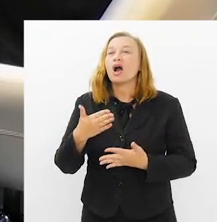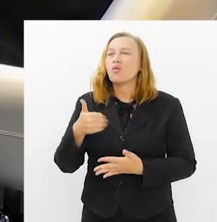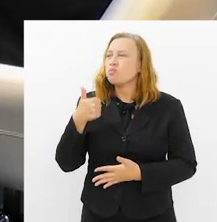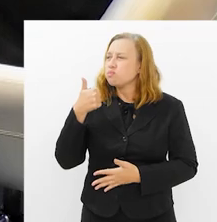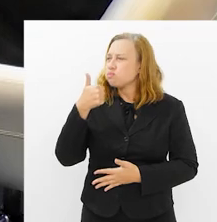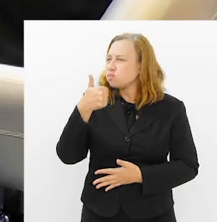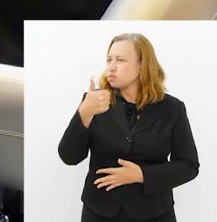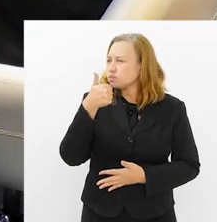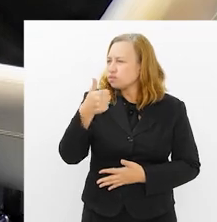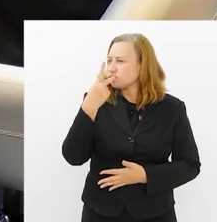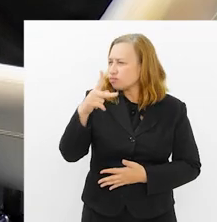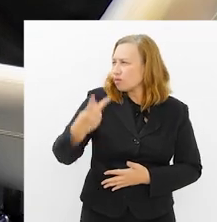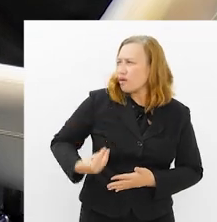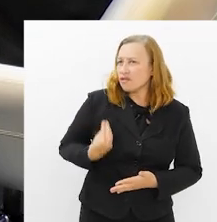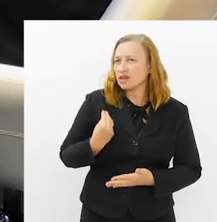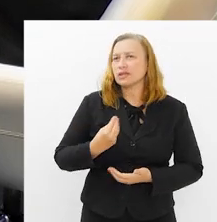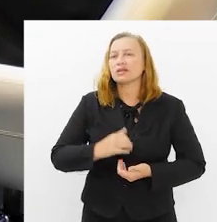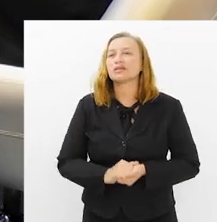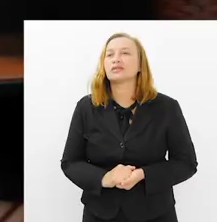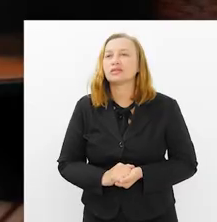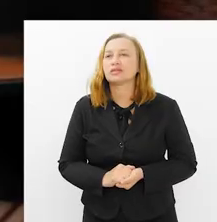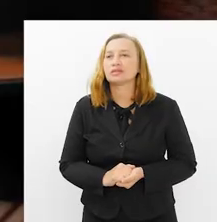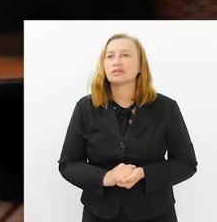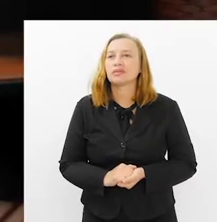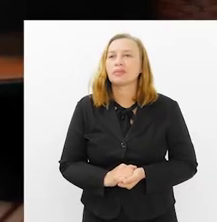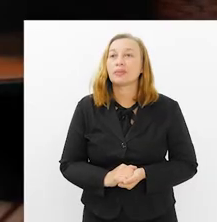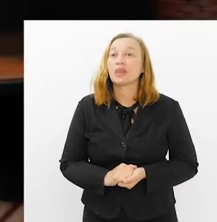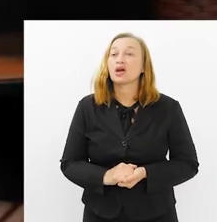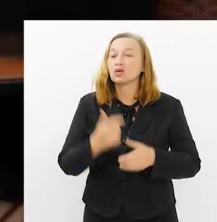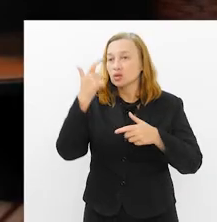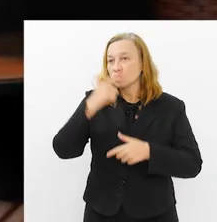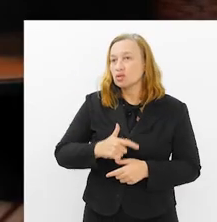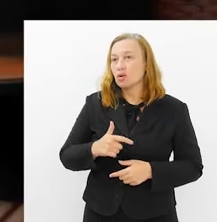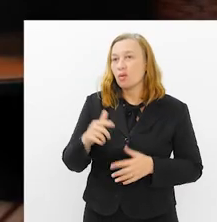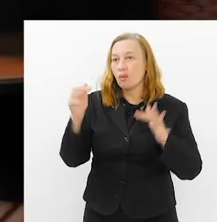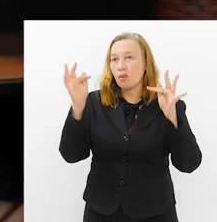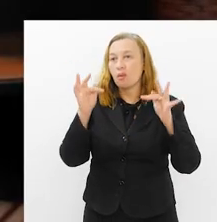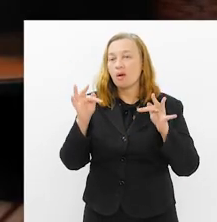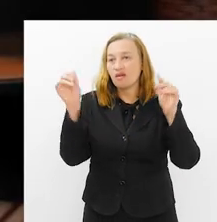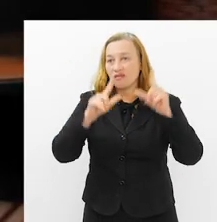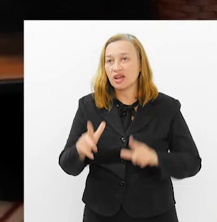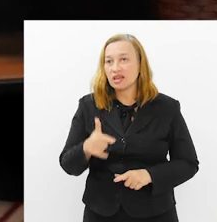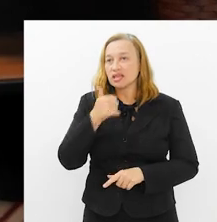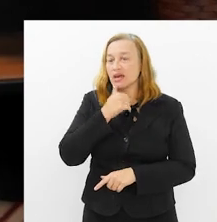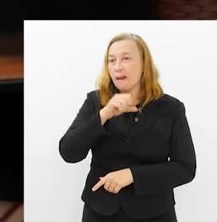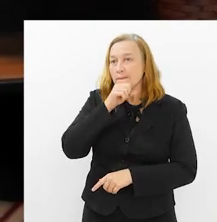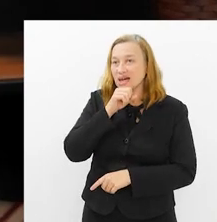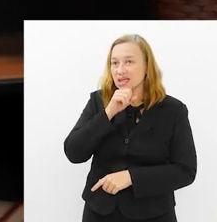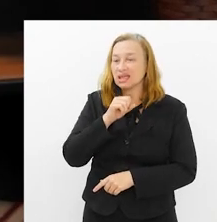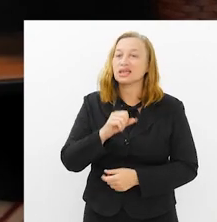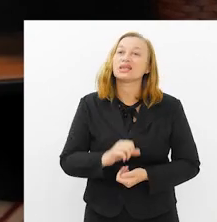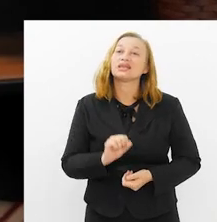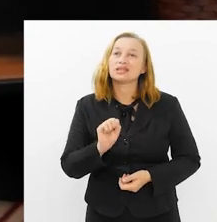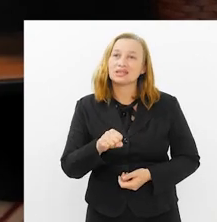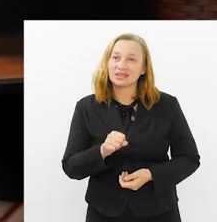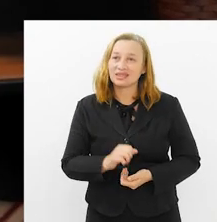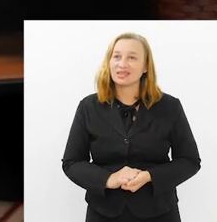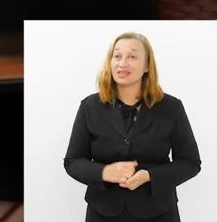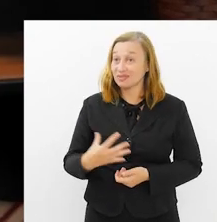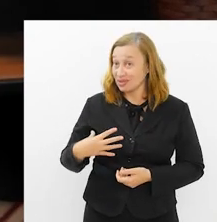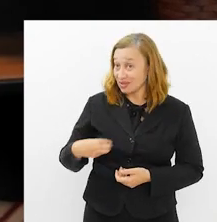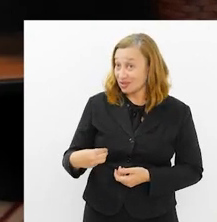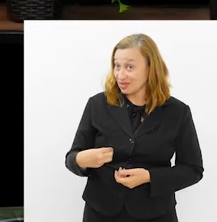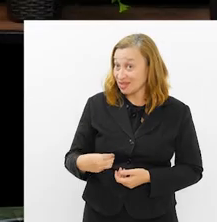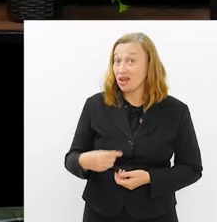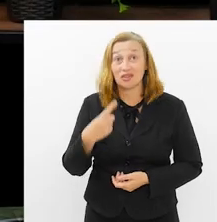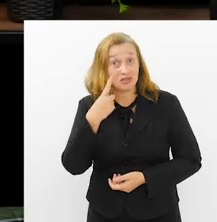ponto positivo da sua decisão respeitada? E sim, quis ser e sou uma mãe muito realizada. Eu sou uma mãe muito realizada